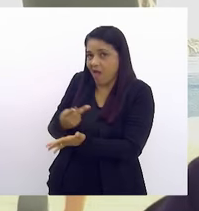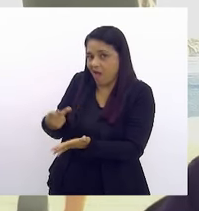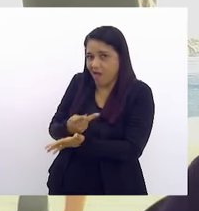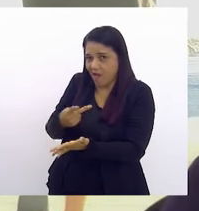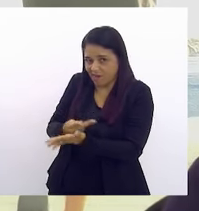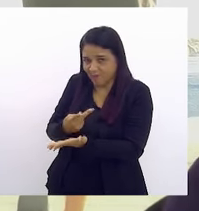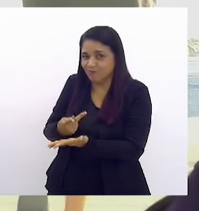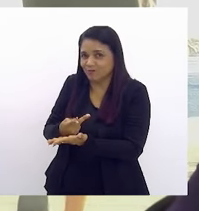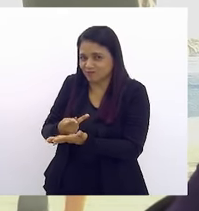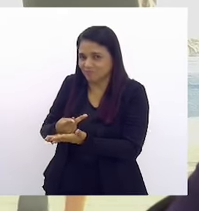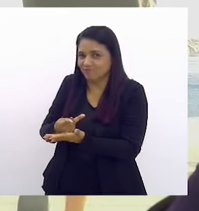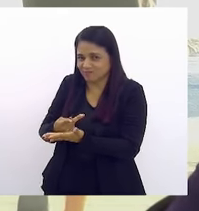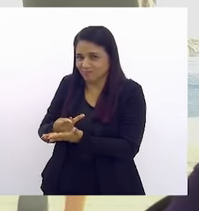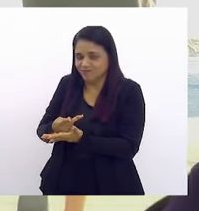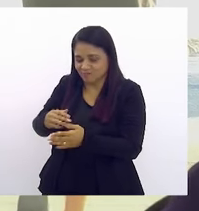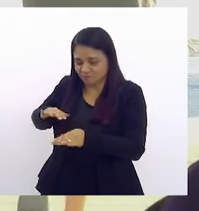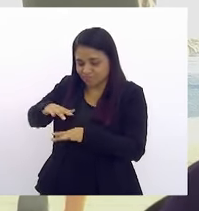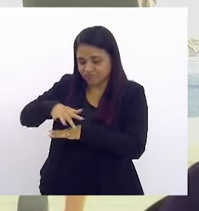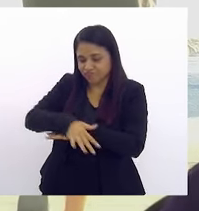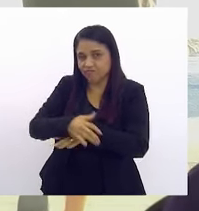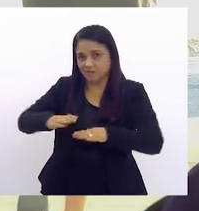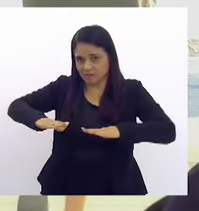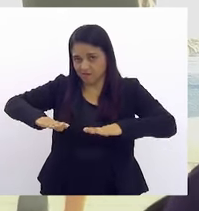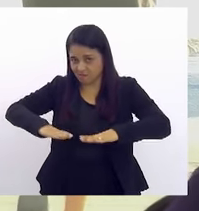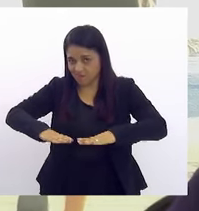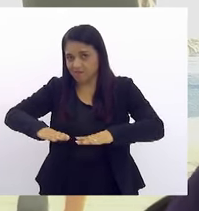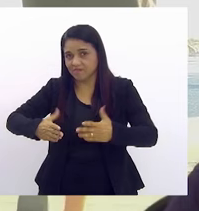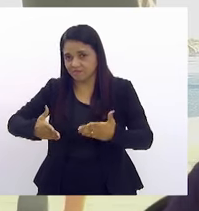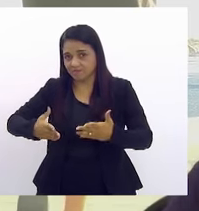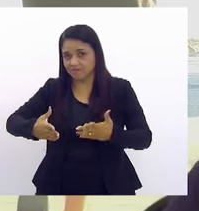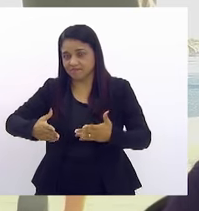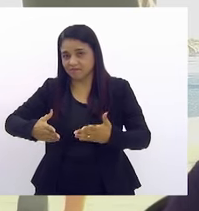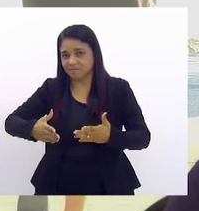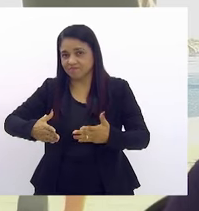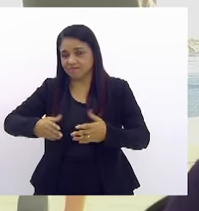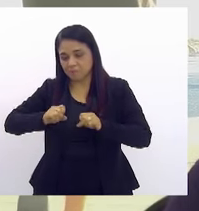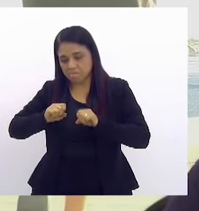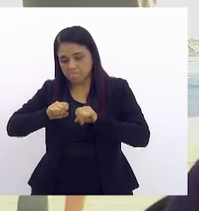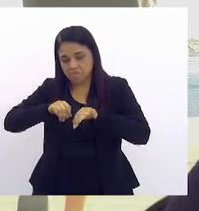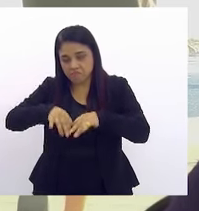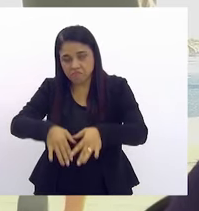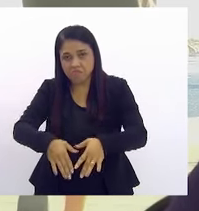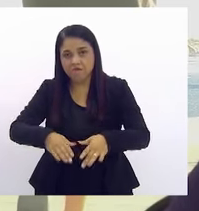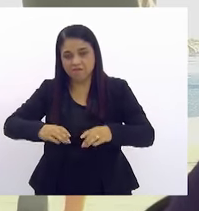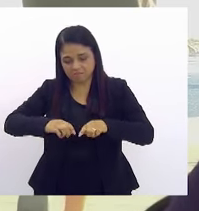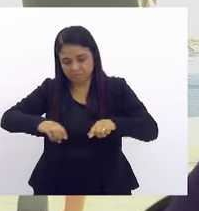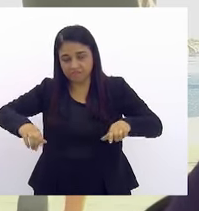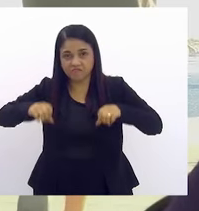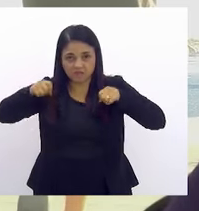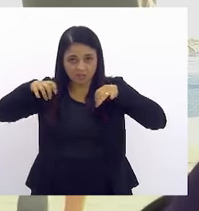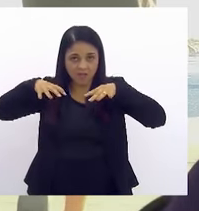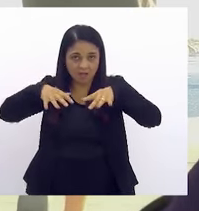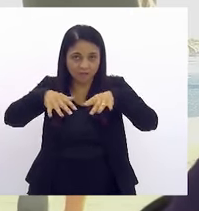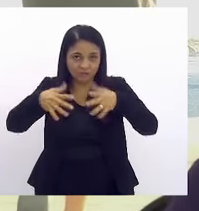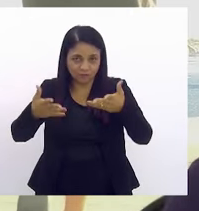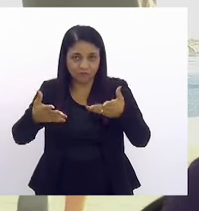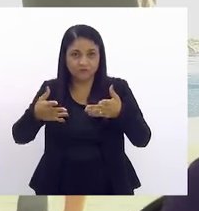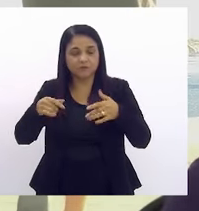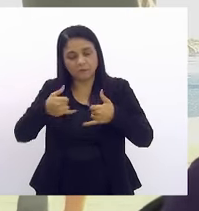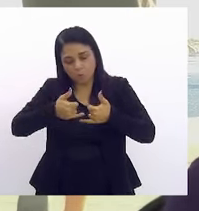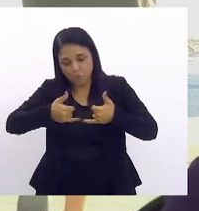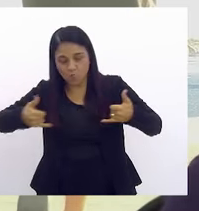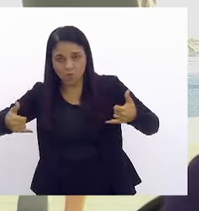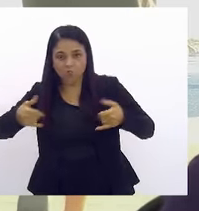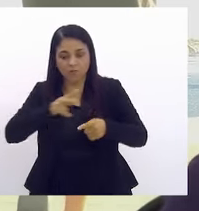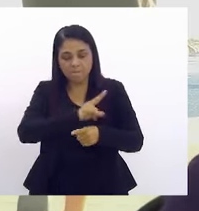né, fossa filtro sumidouro, ou continua jogando realmente na galeria de água pluvial, mas é por isso que hoje se faz galeria de cinturão em todas as